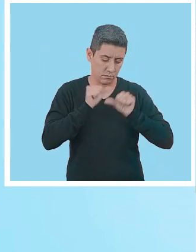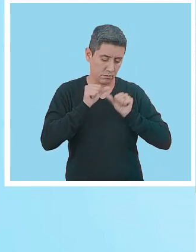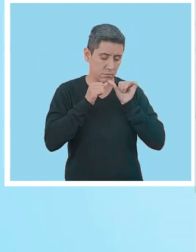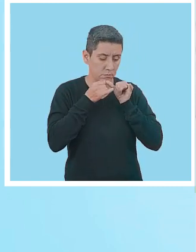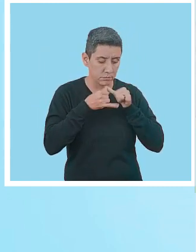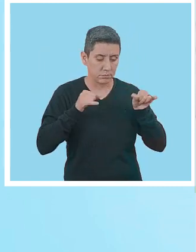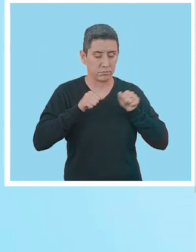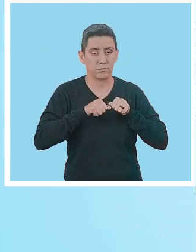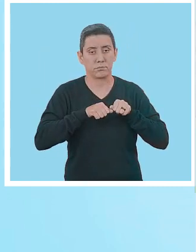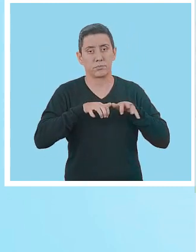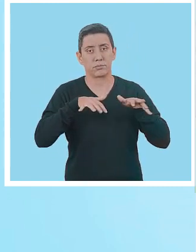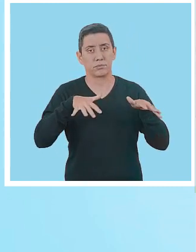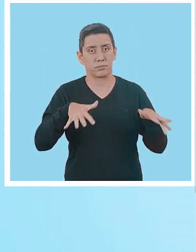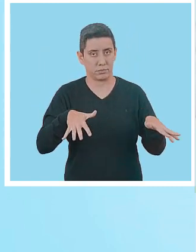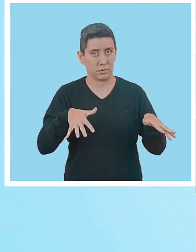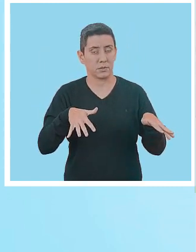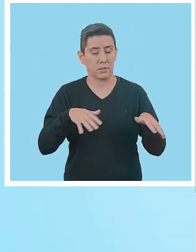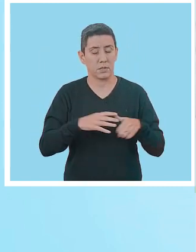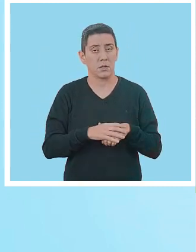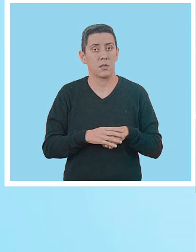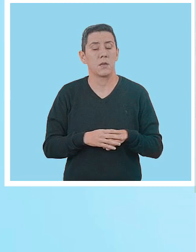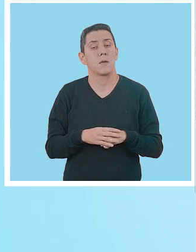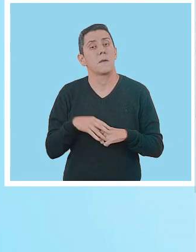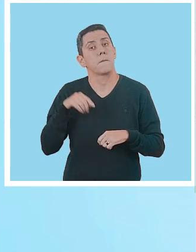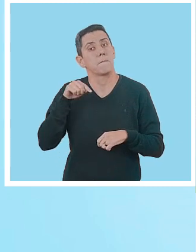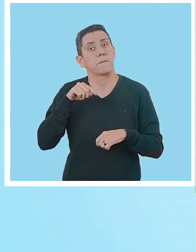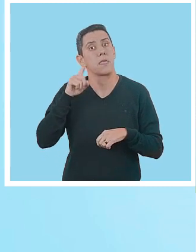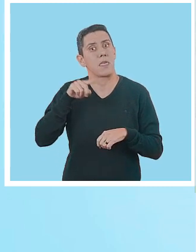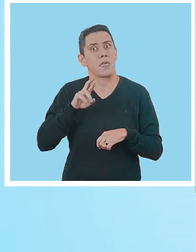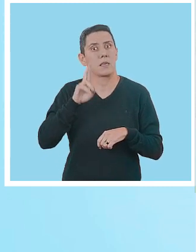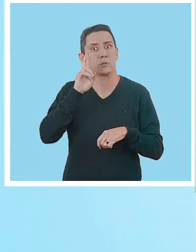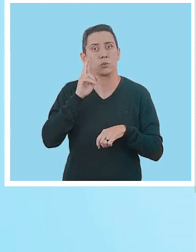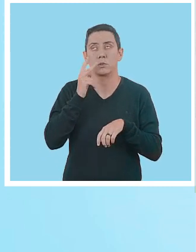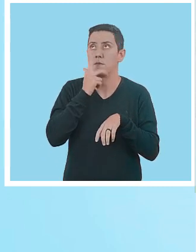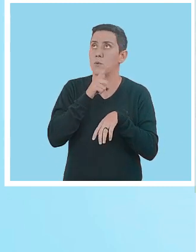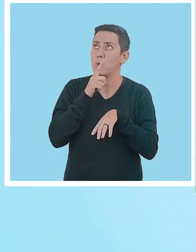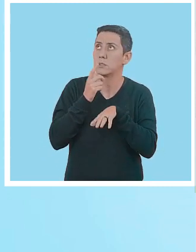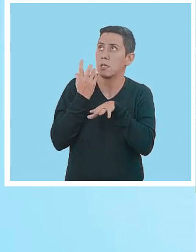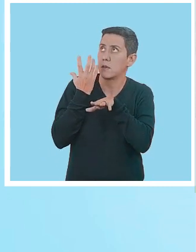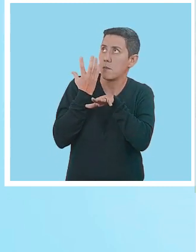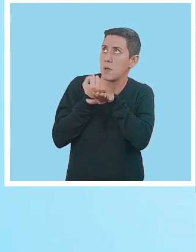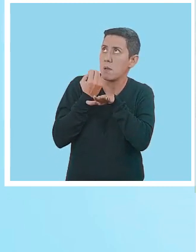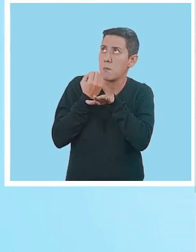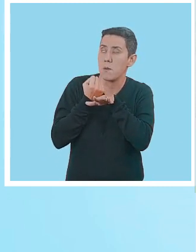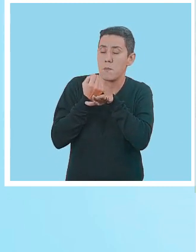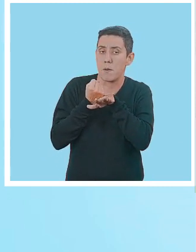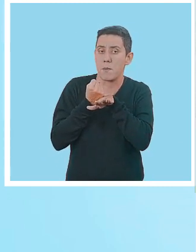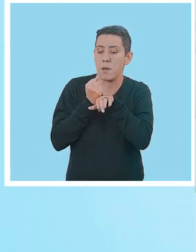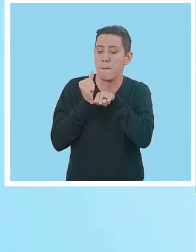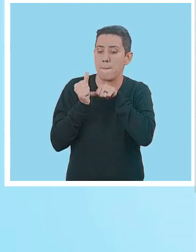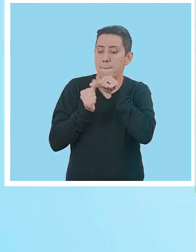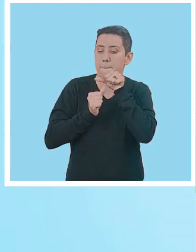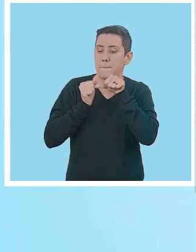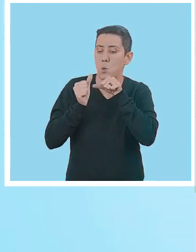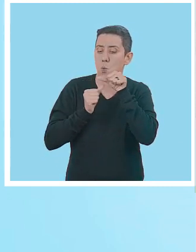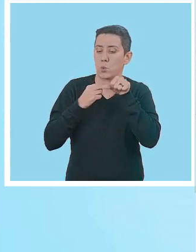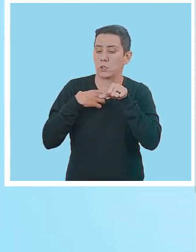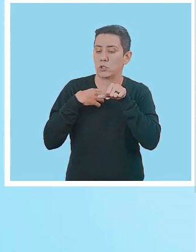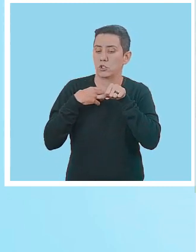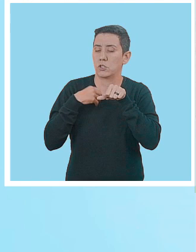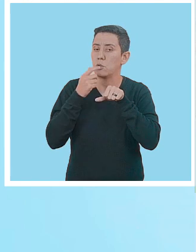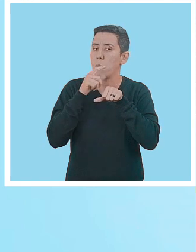que sai dos painéis fotovoltaicos para o para os parâmetros de rede né então